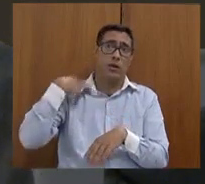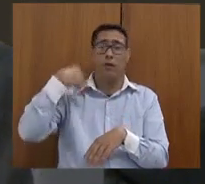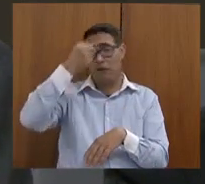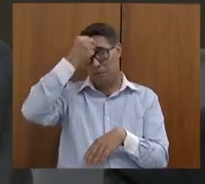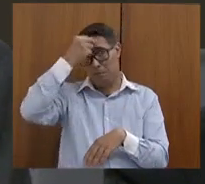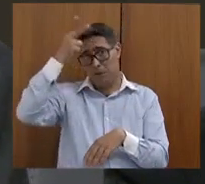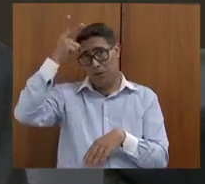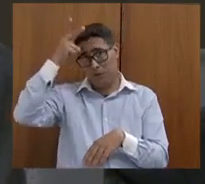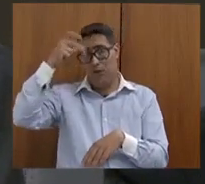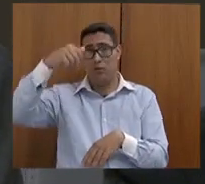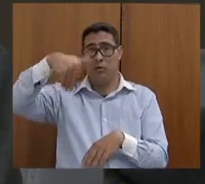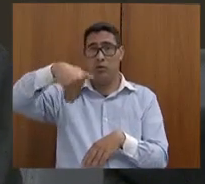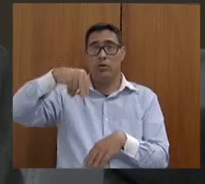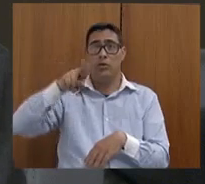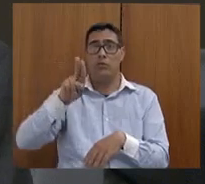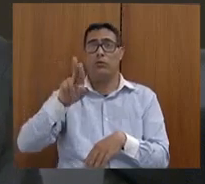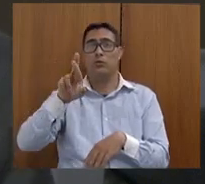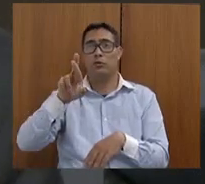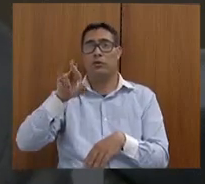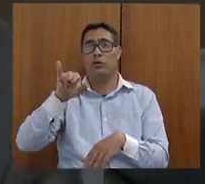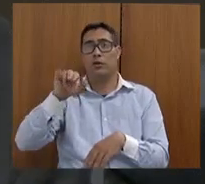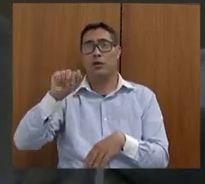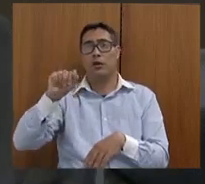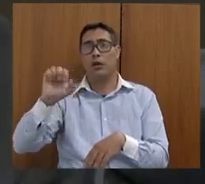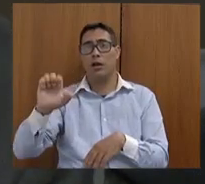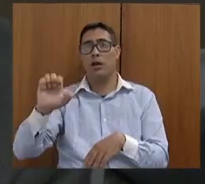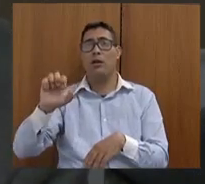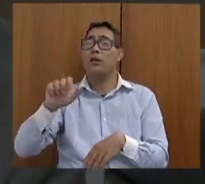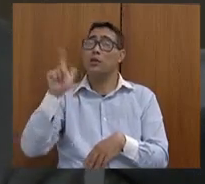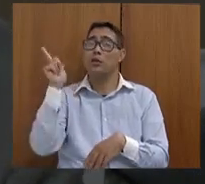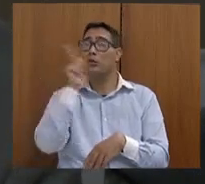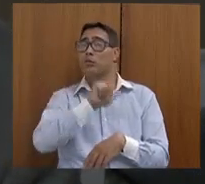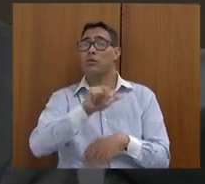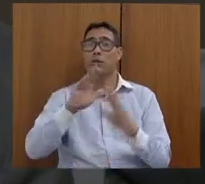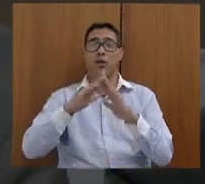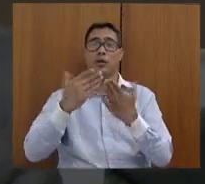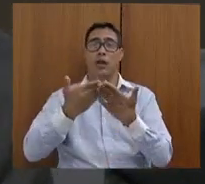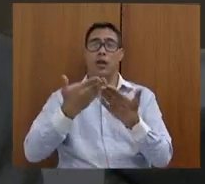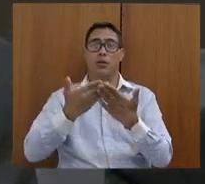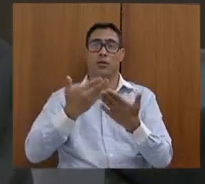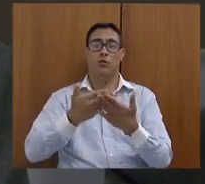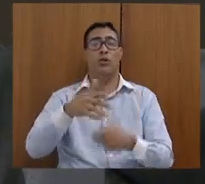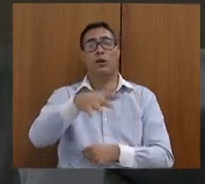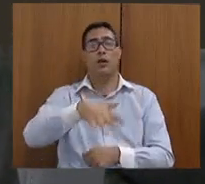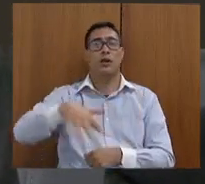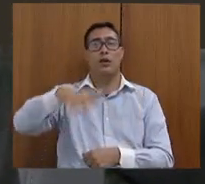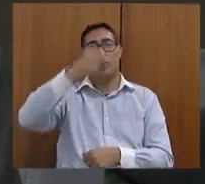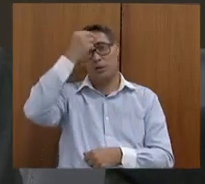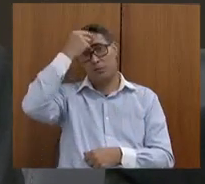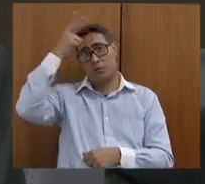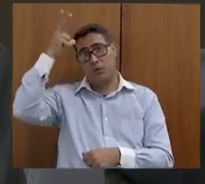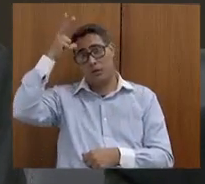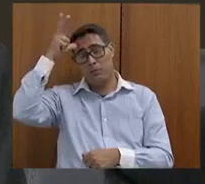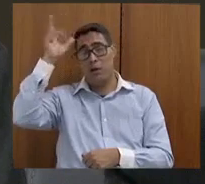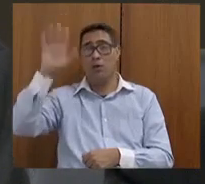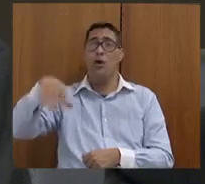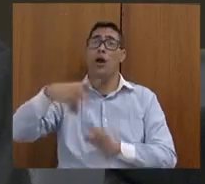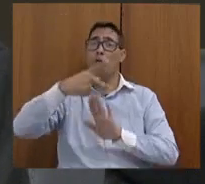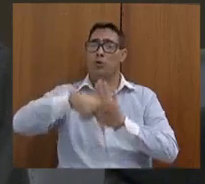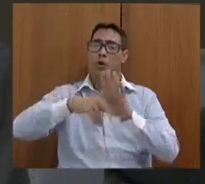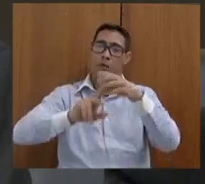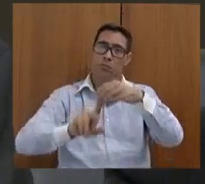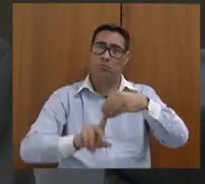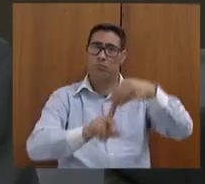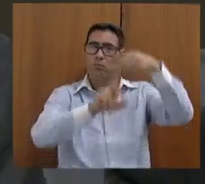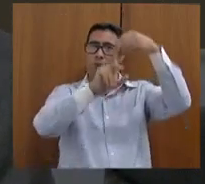Muriaé consegui fazer nas escolas da rede Municipal um programa Pioneiro de